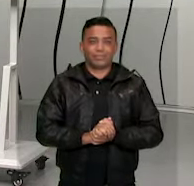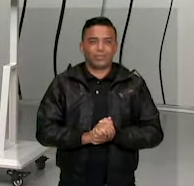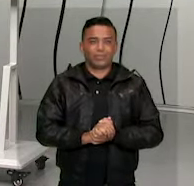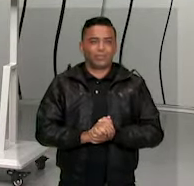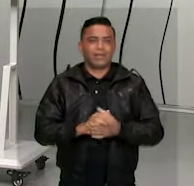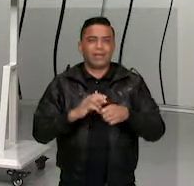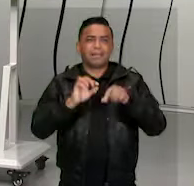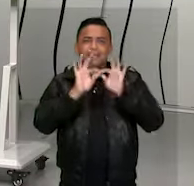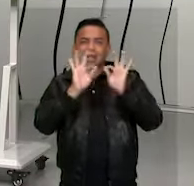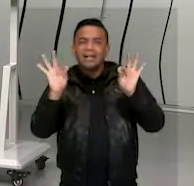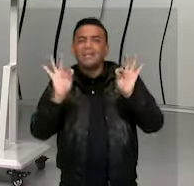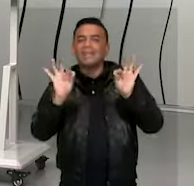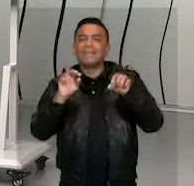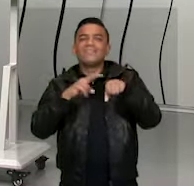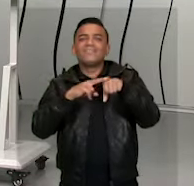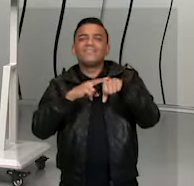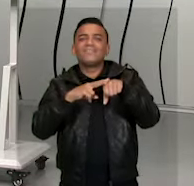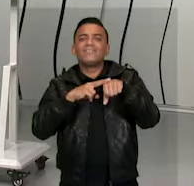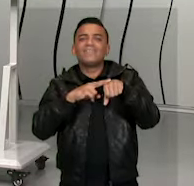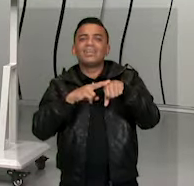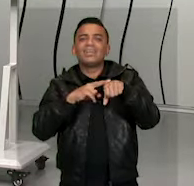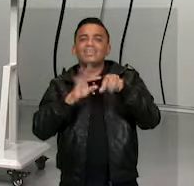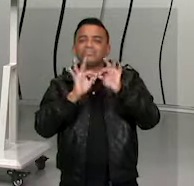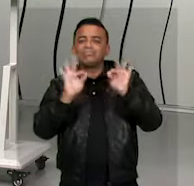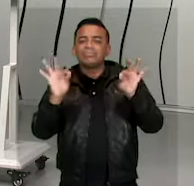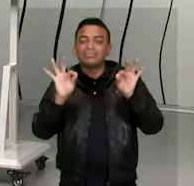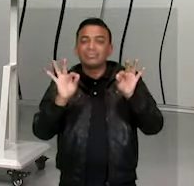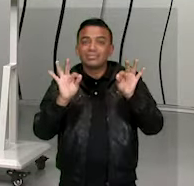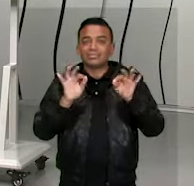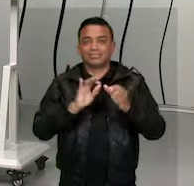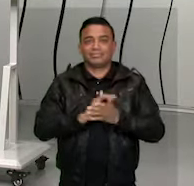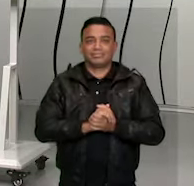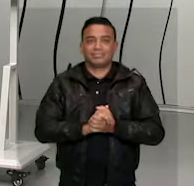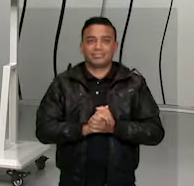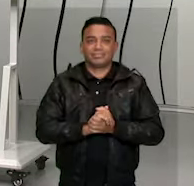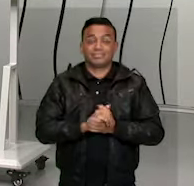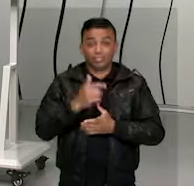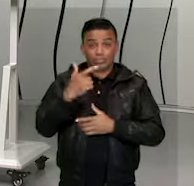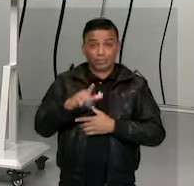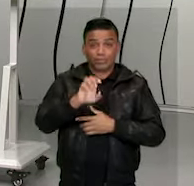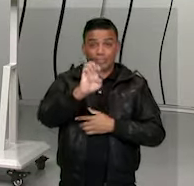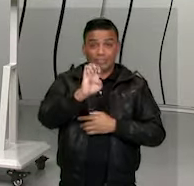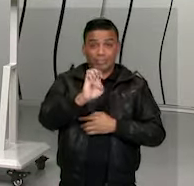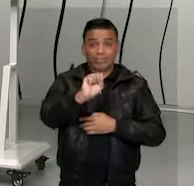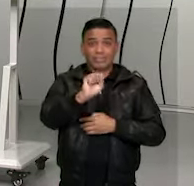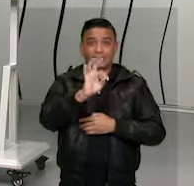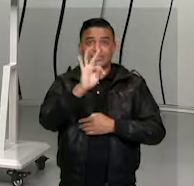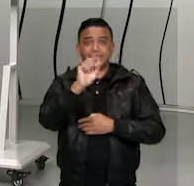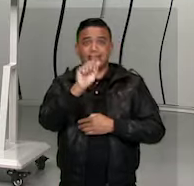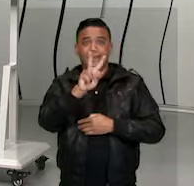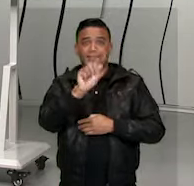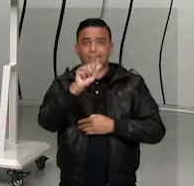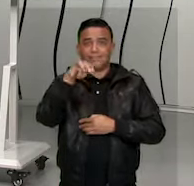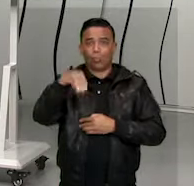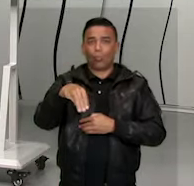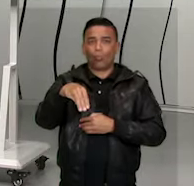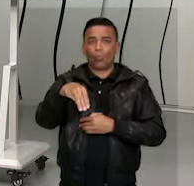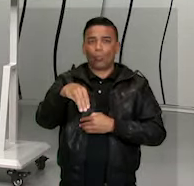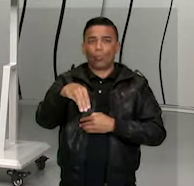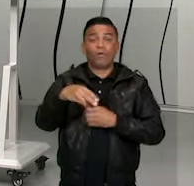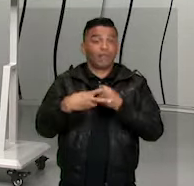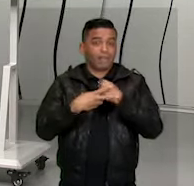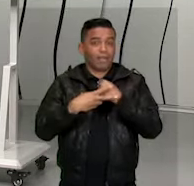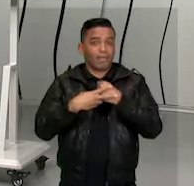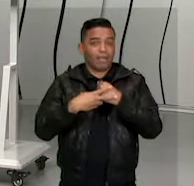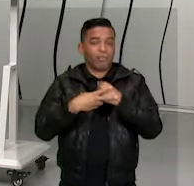Estavam, é imperfeito, estavam, né? Estavam aqui de novo, olha, tá vendo? Aí tem o outro